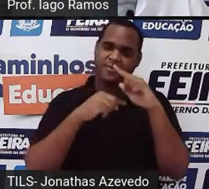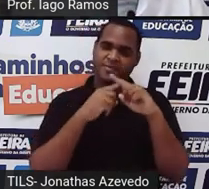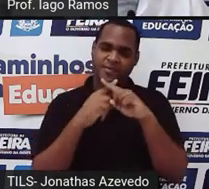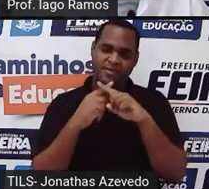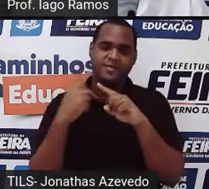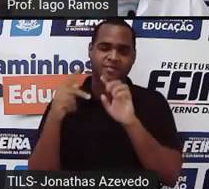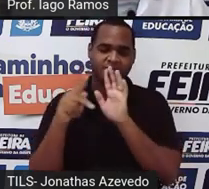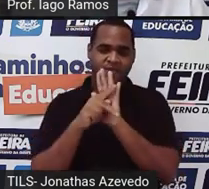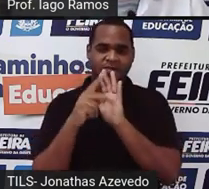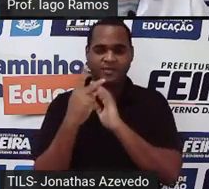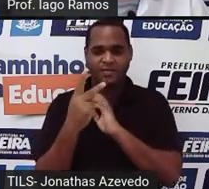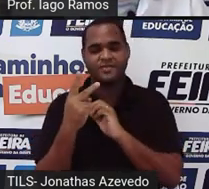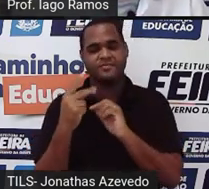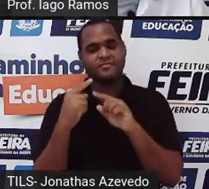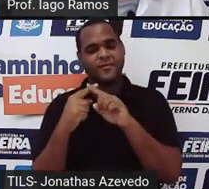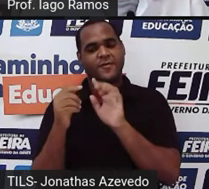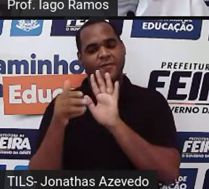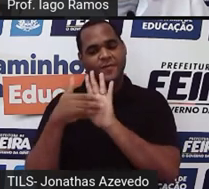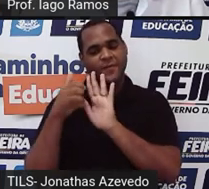aquele 2 que ficou ali fora.